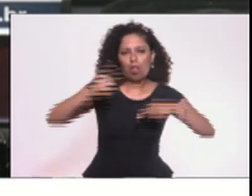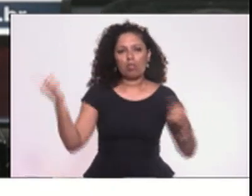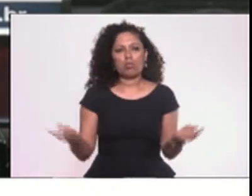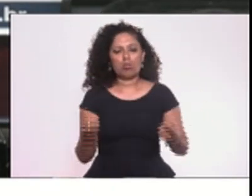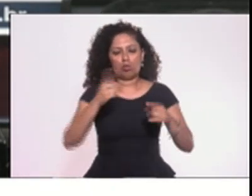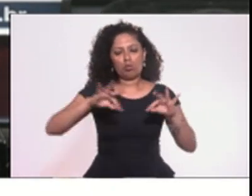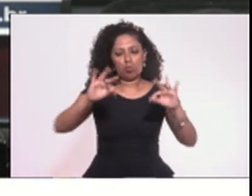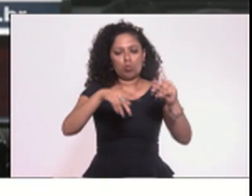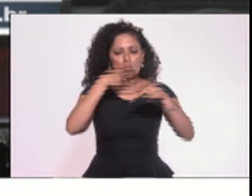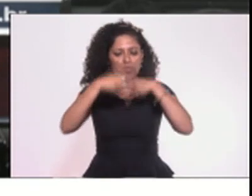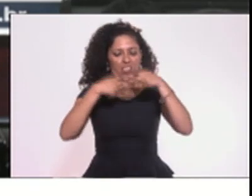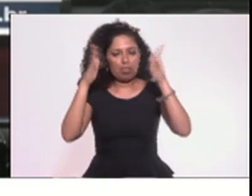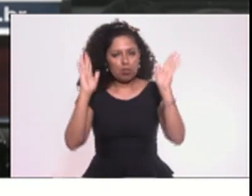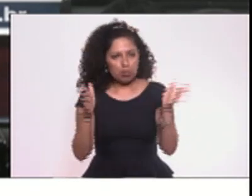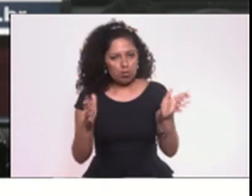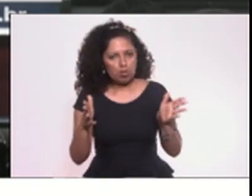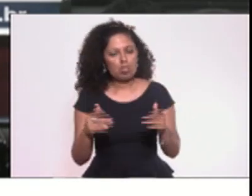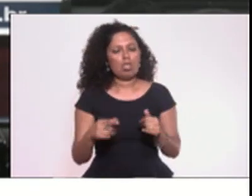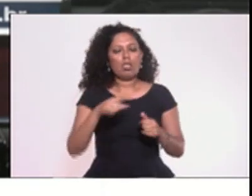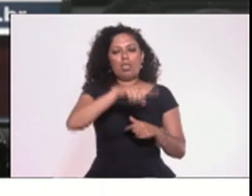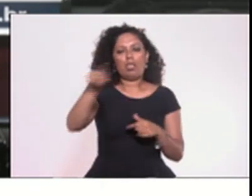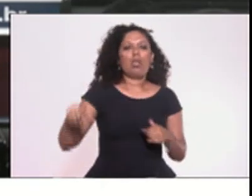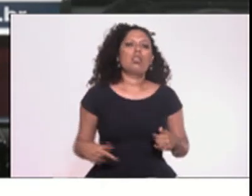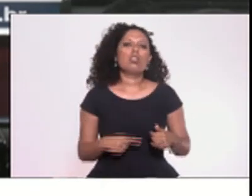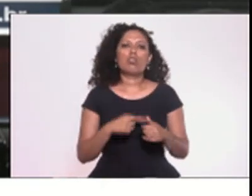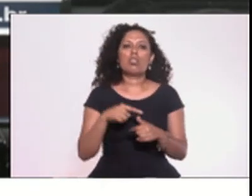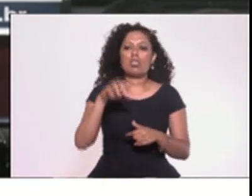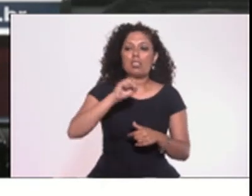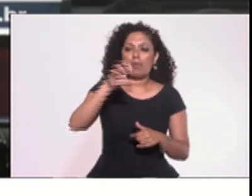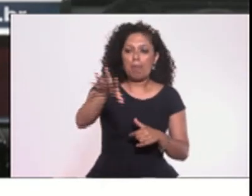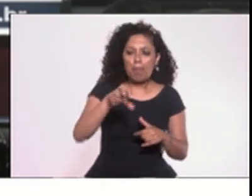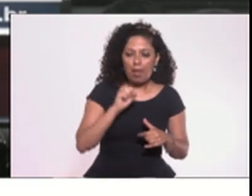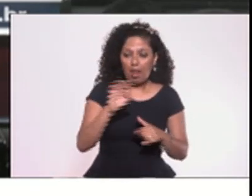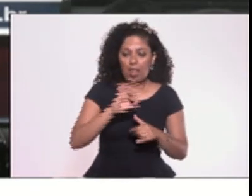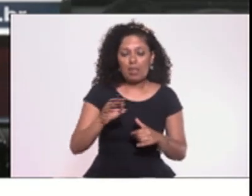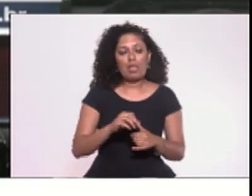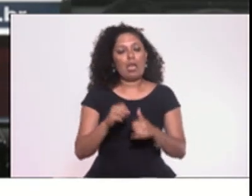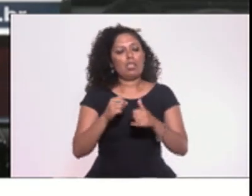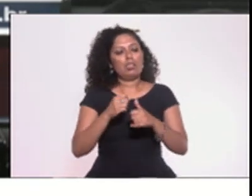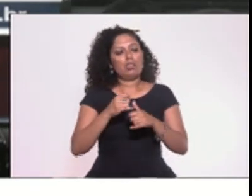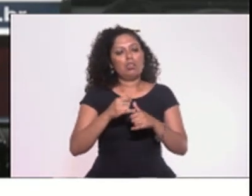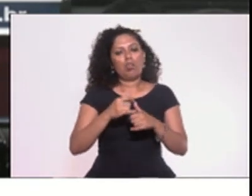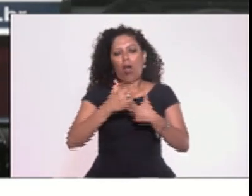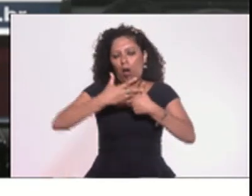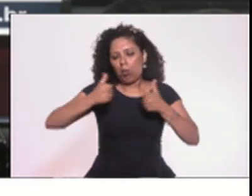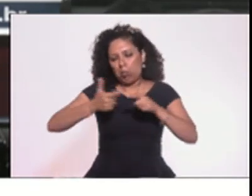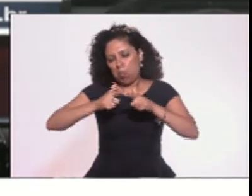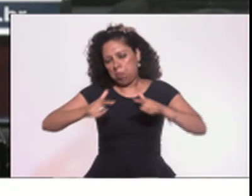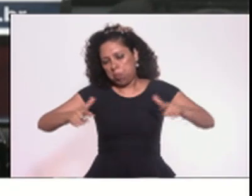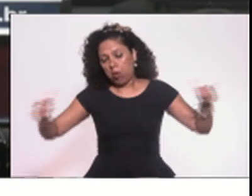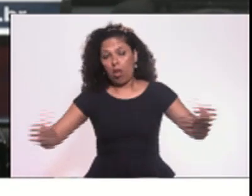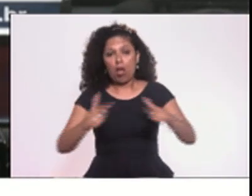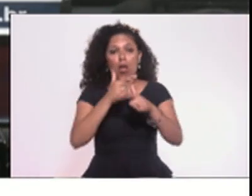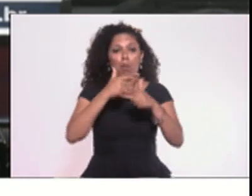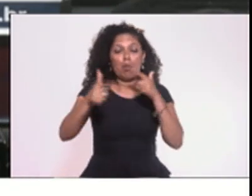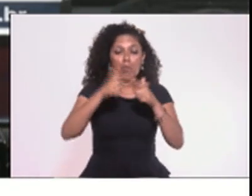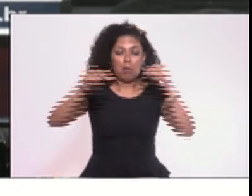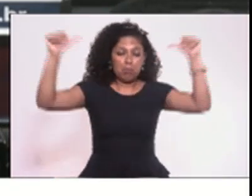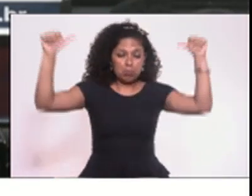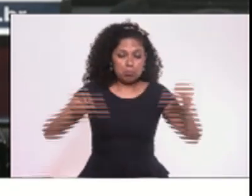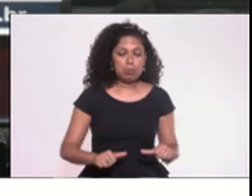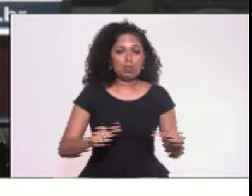tudo que já foi dito aqui, eles não coletados causam inundações, poluições, saúde pública,